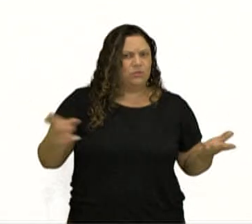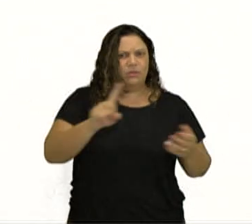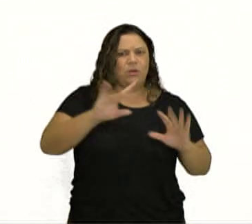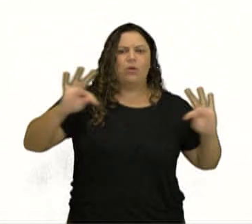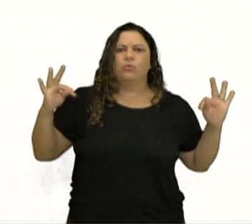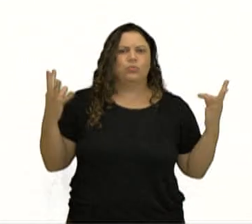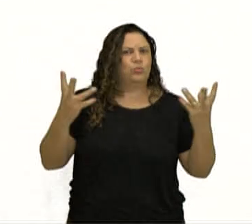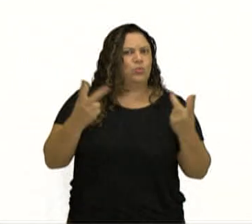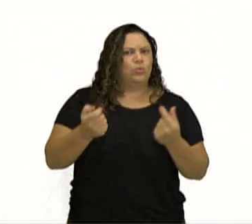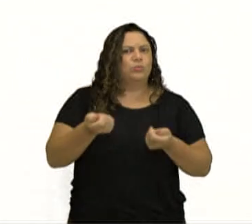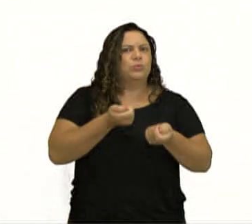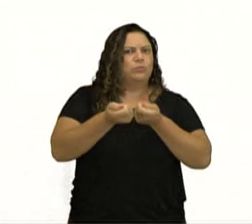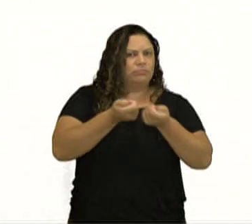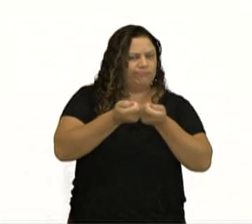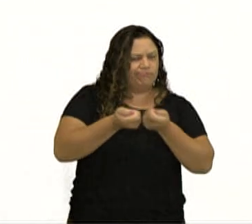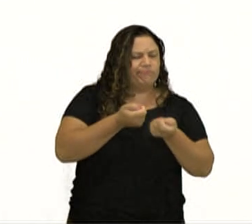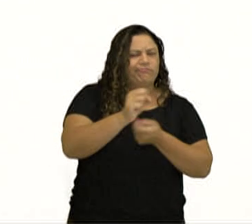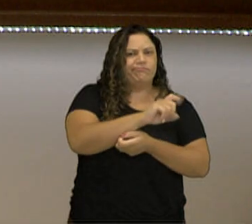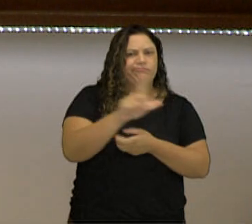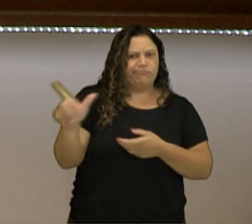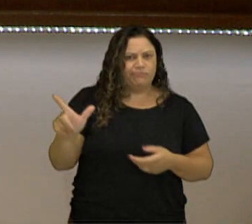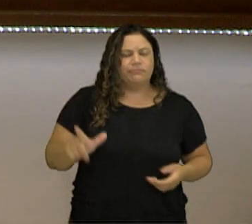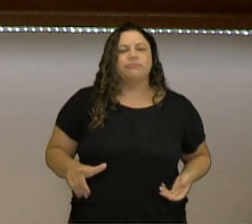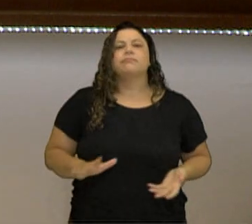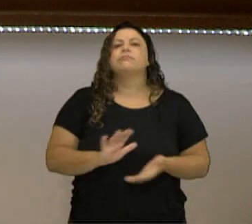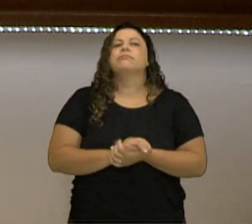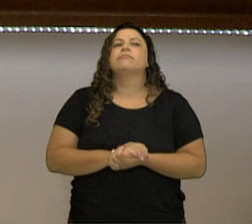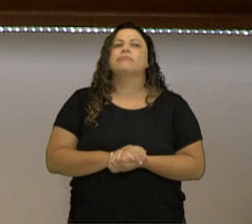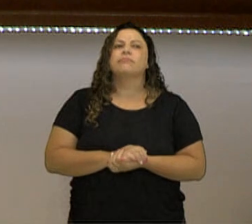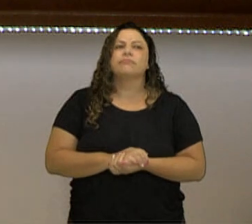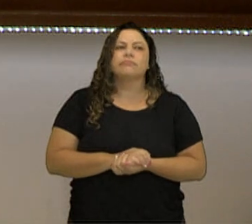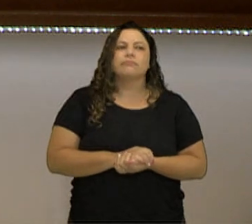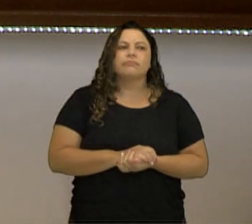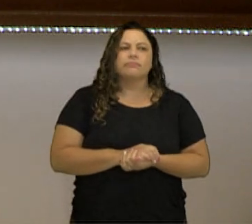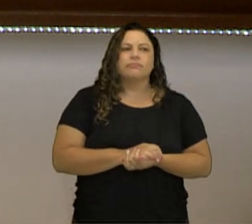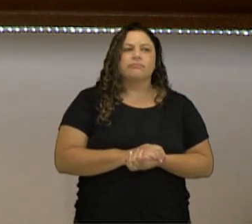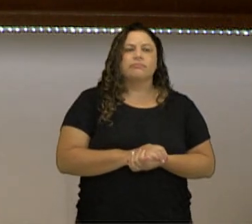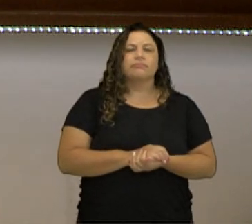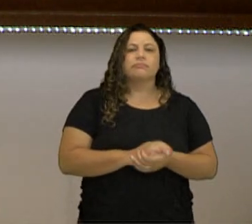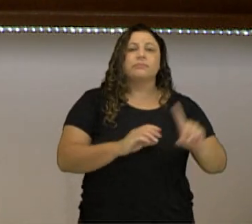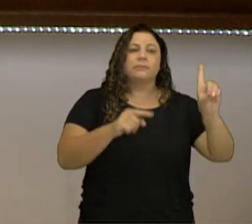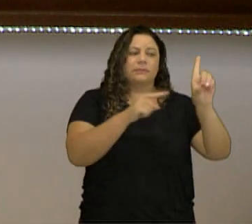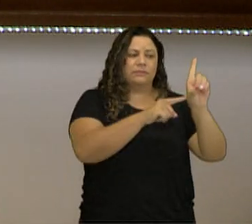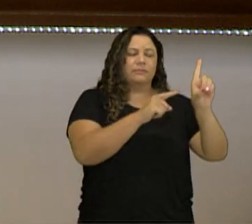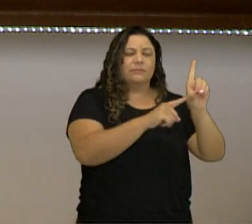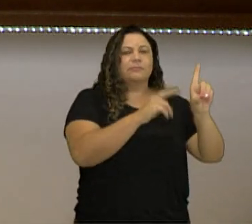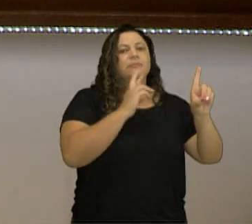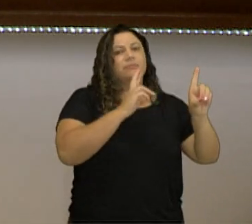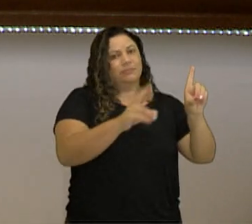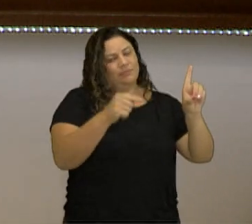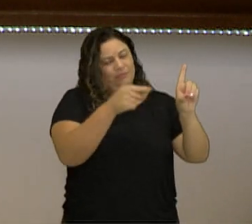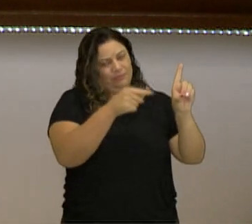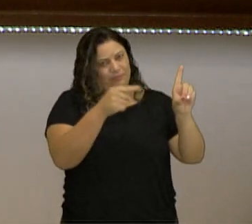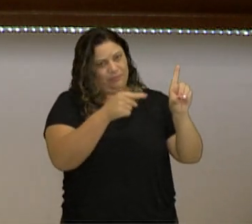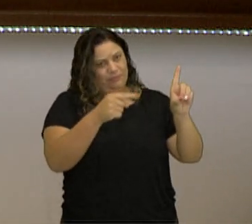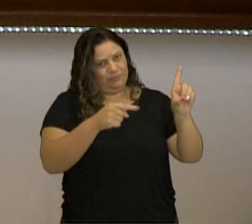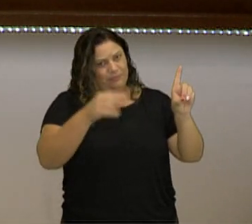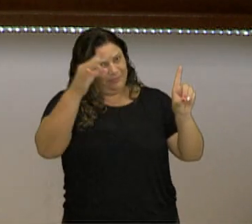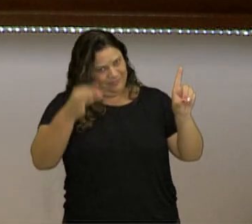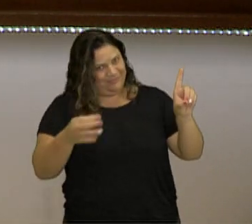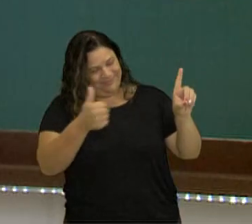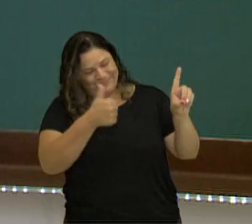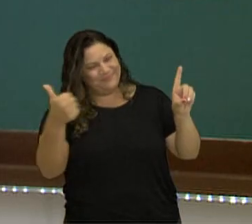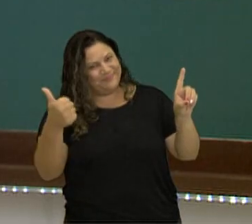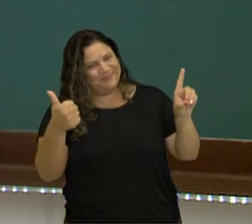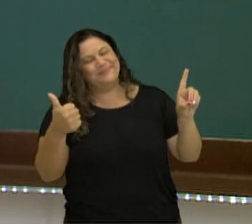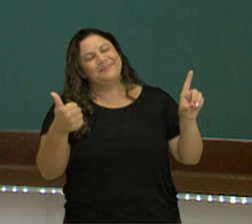controlar o sódio na sua alimentação, né? Tá aqui, a resposta correta é essa. Você tinha acertado? Ai, que bom. É